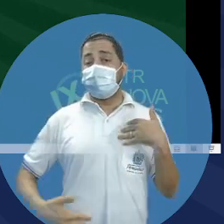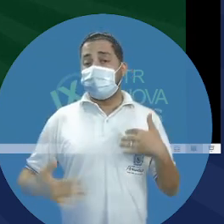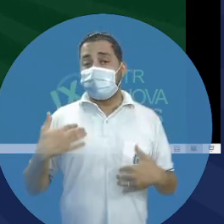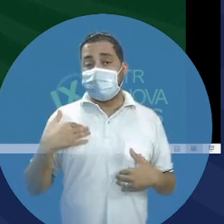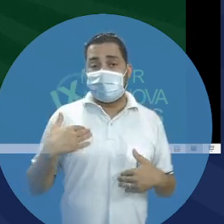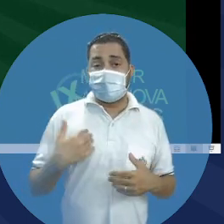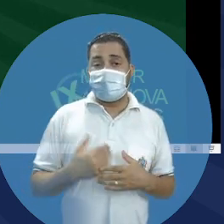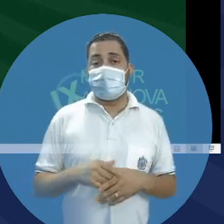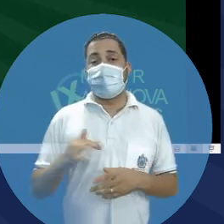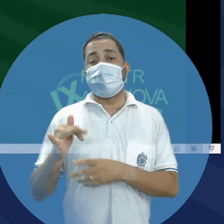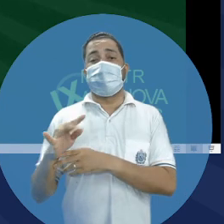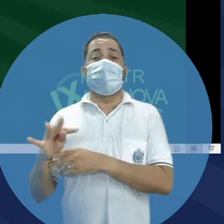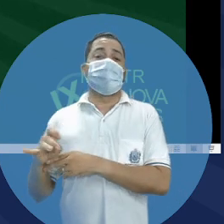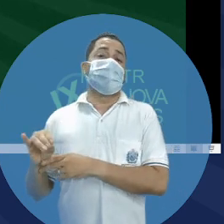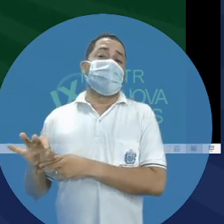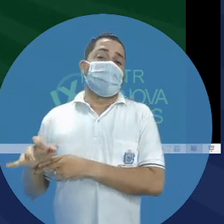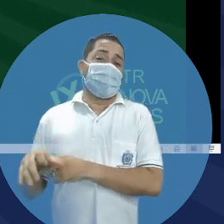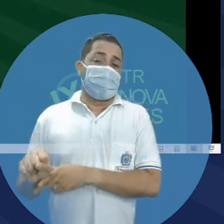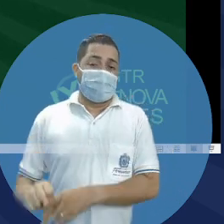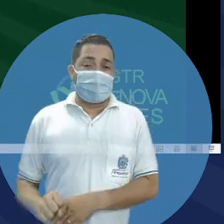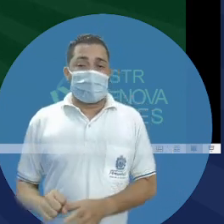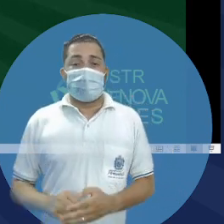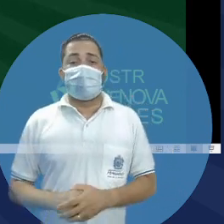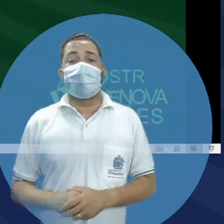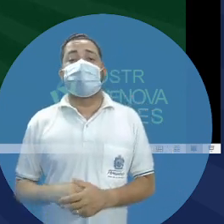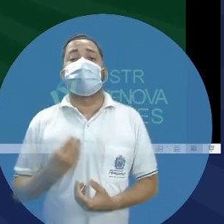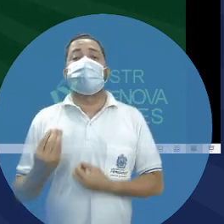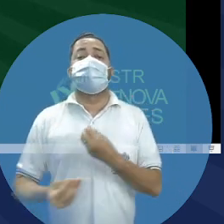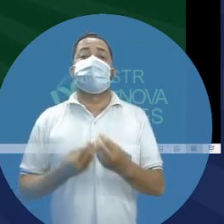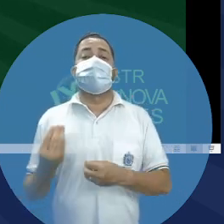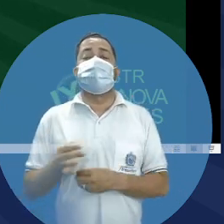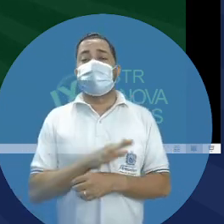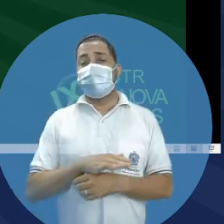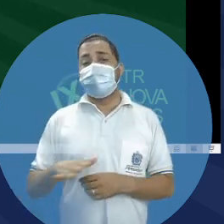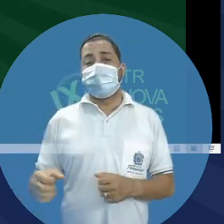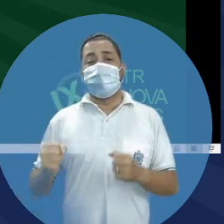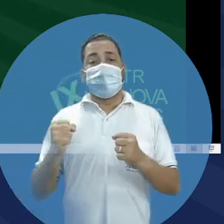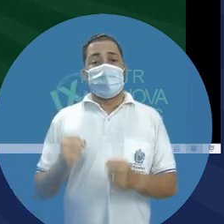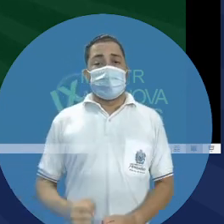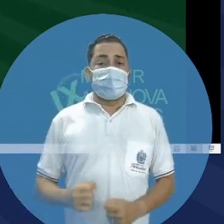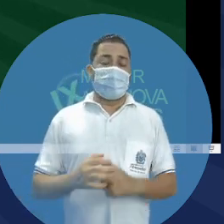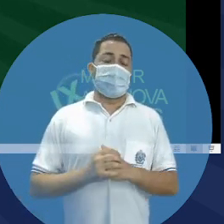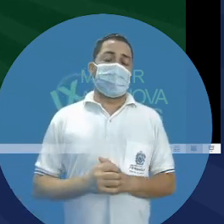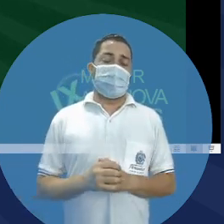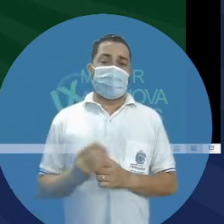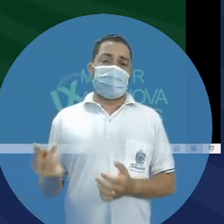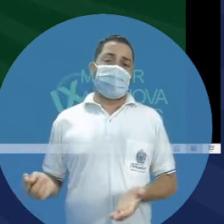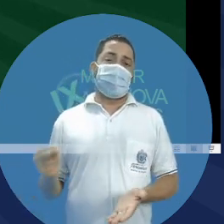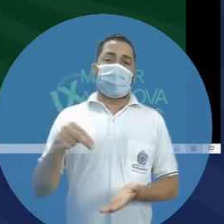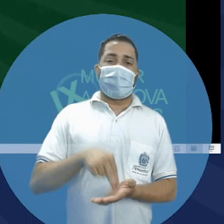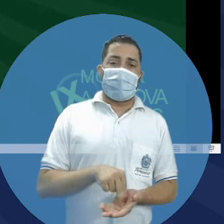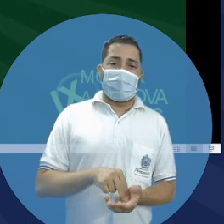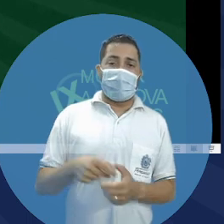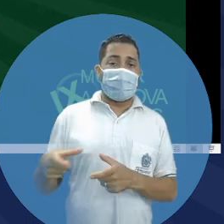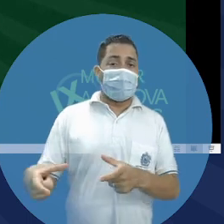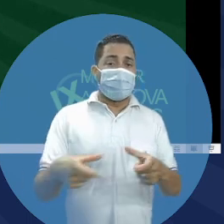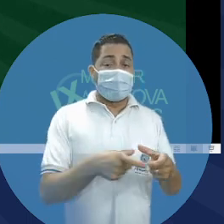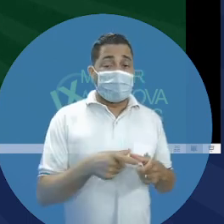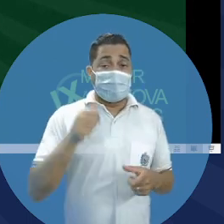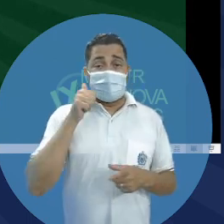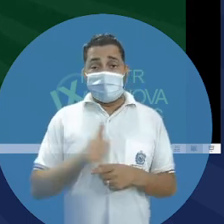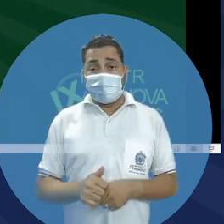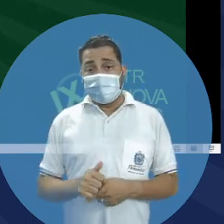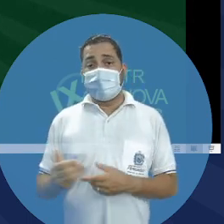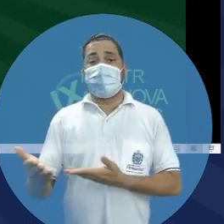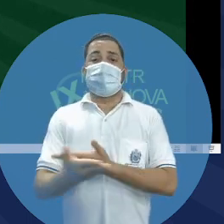foi estudado foi como os meninos poderiam se colocar no lugar das meninas em relação